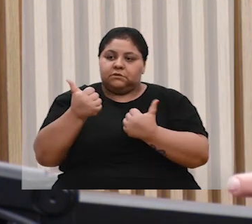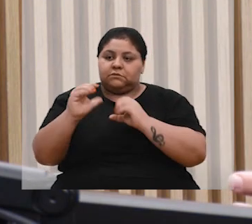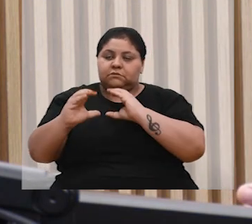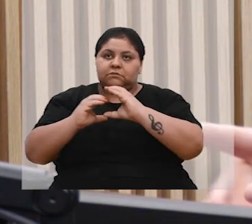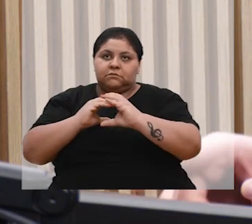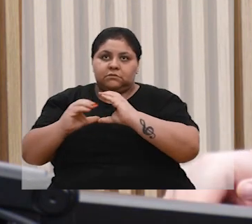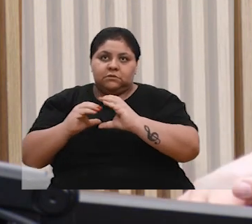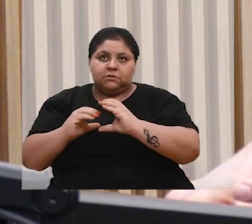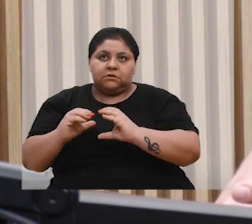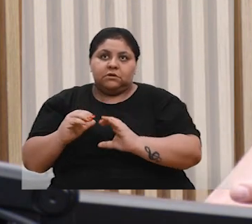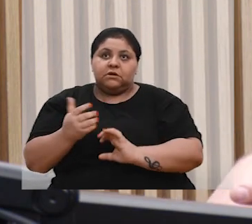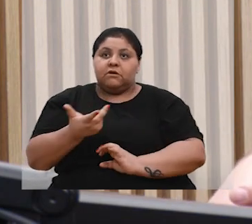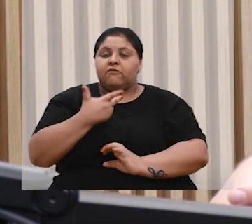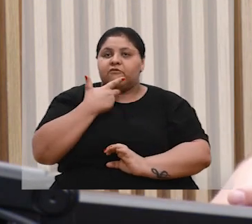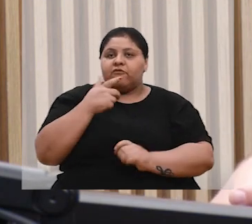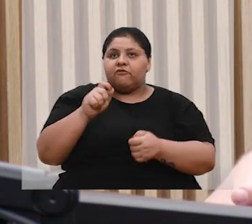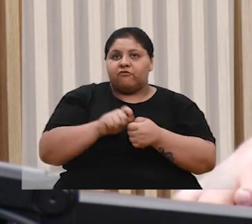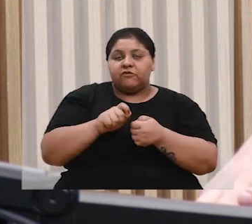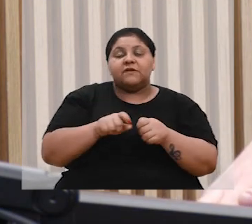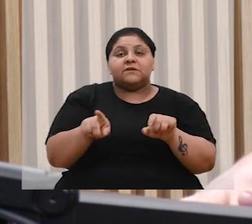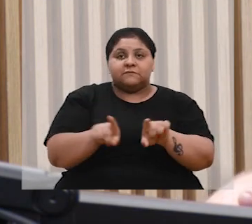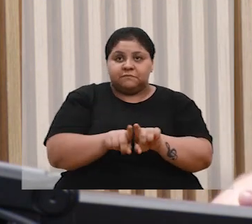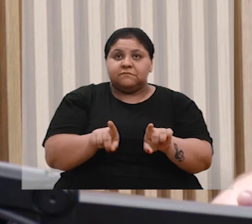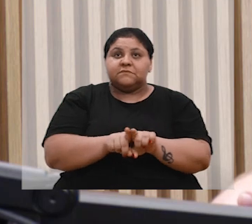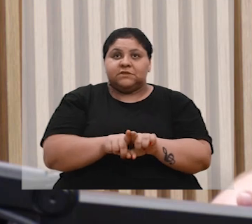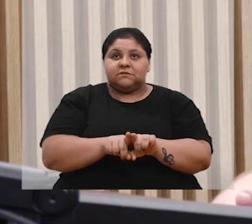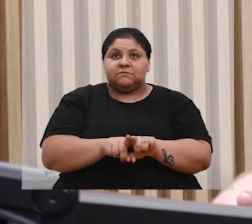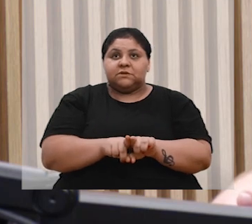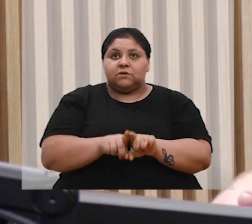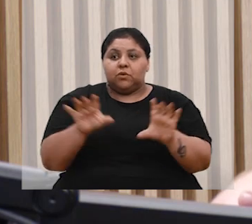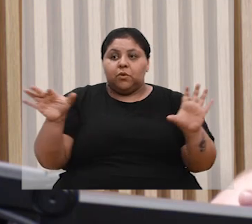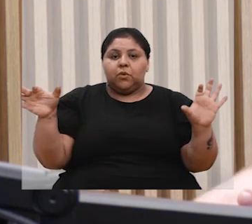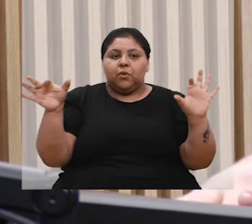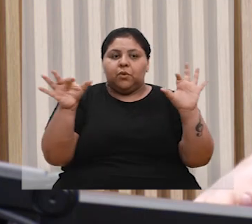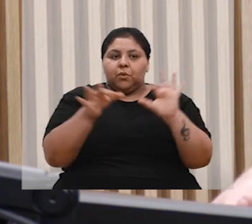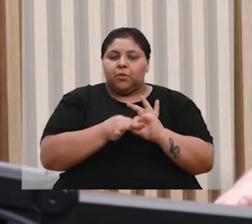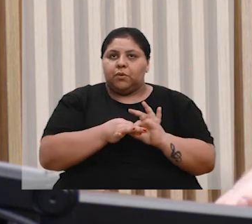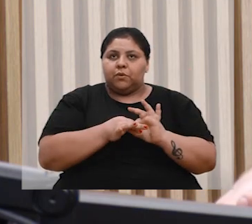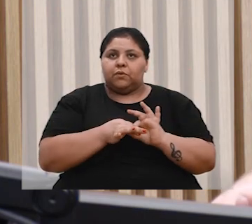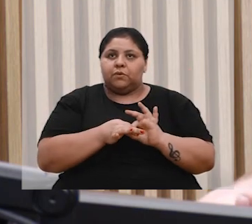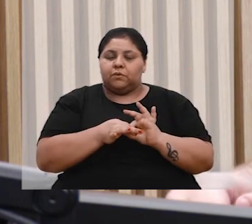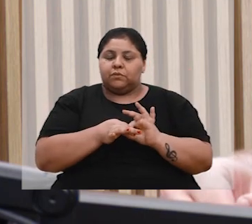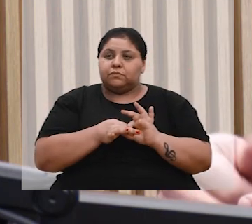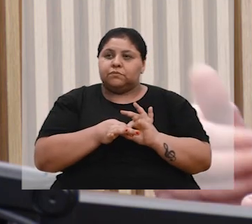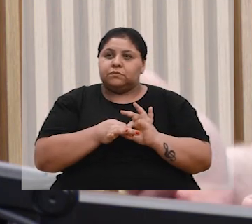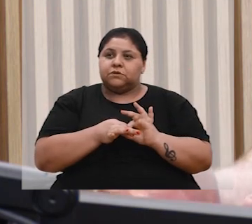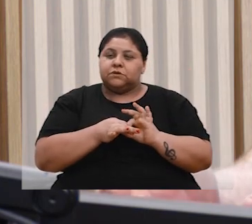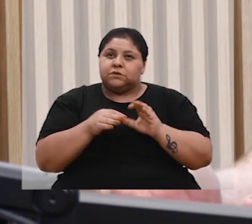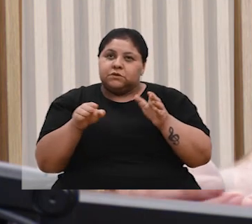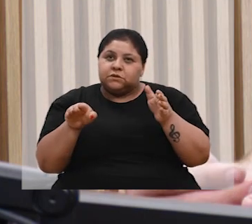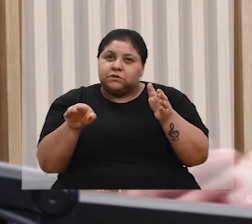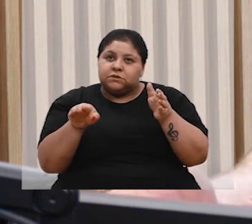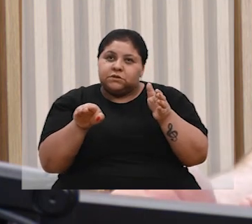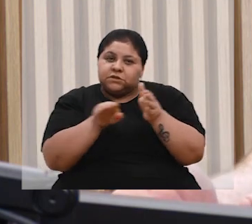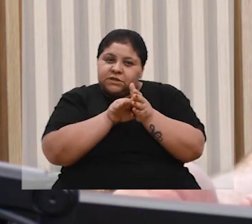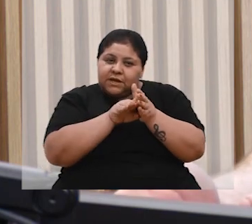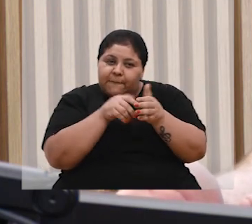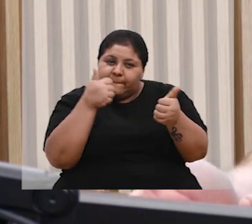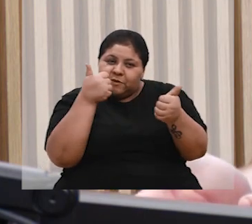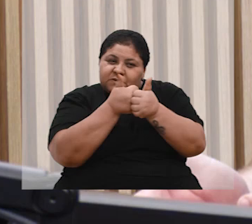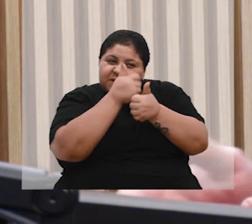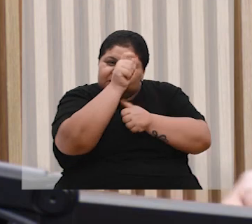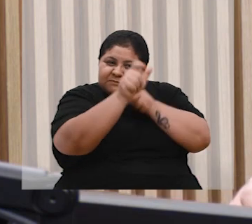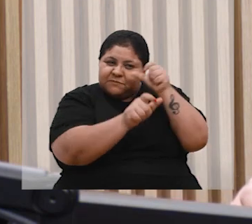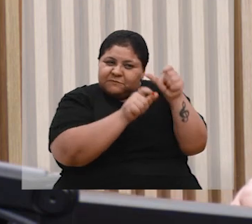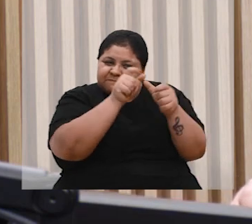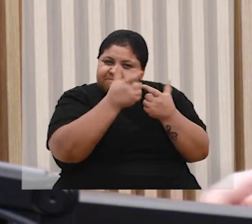que a assessoria de comunicação costuma fazer também vai nesse sentido, de chegar um pouquinho para o lado de